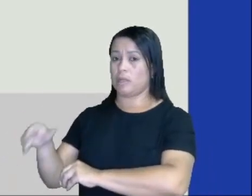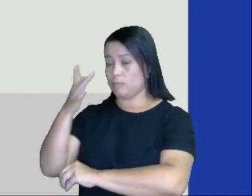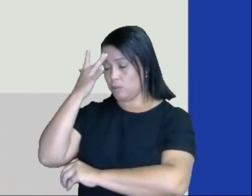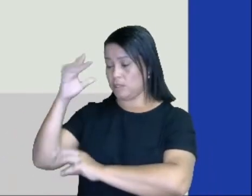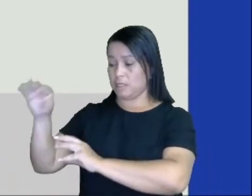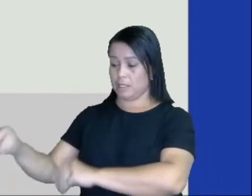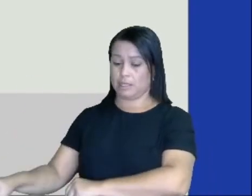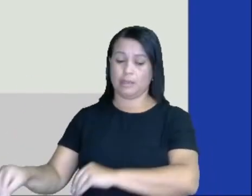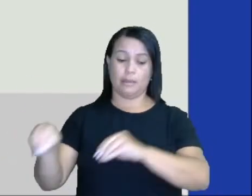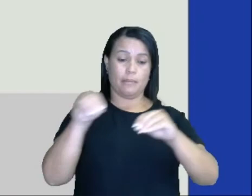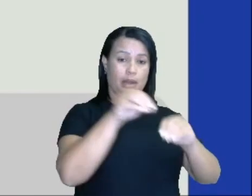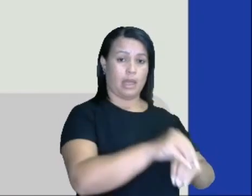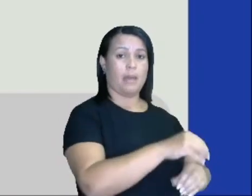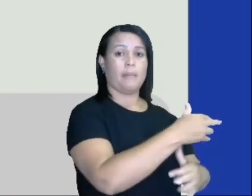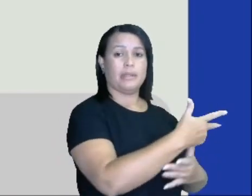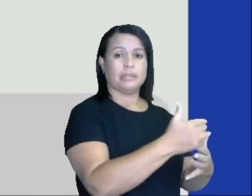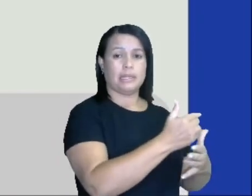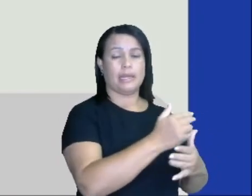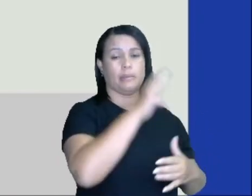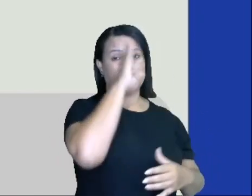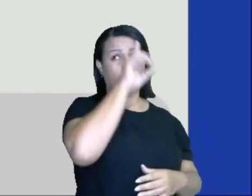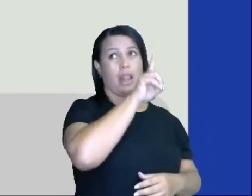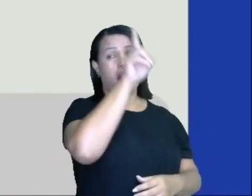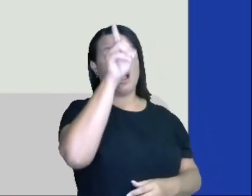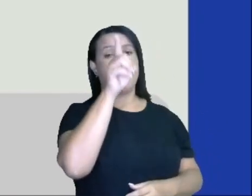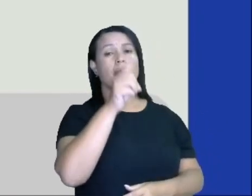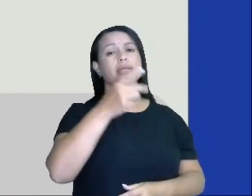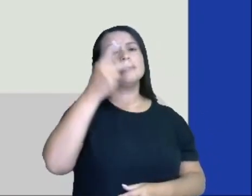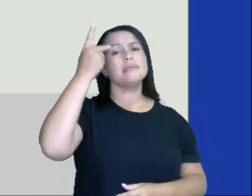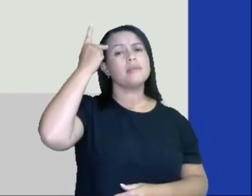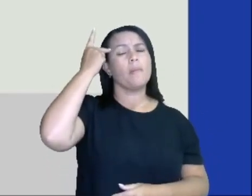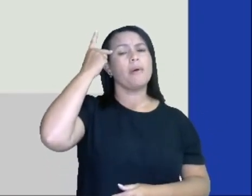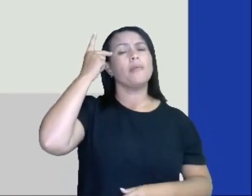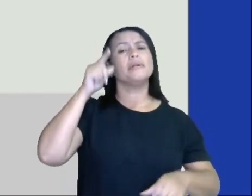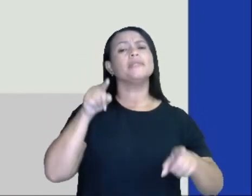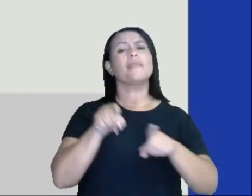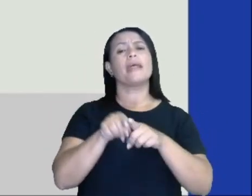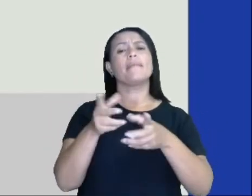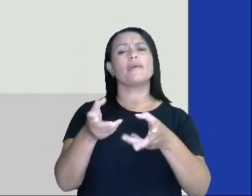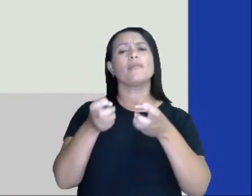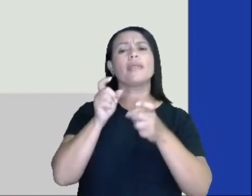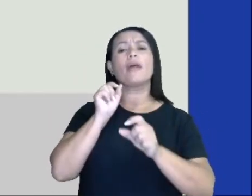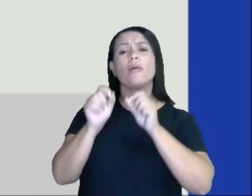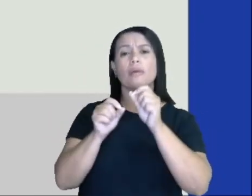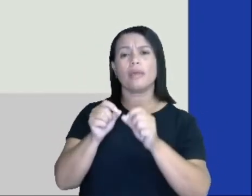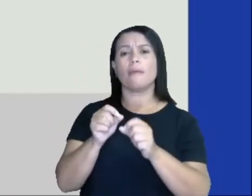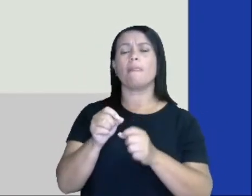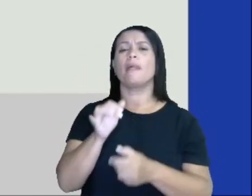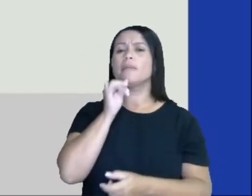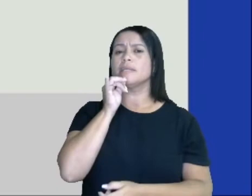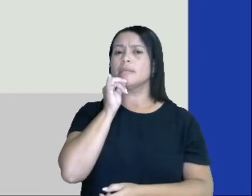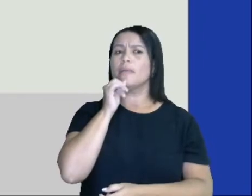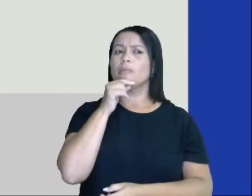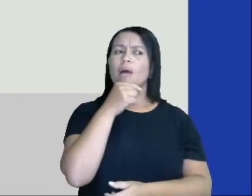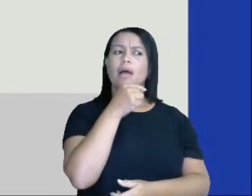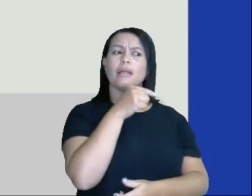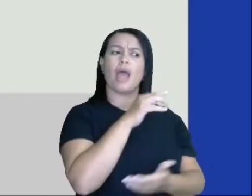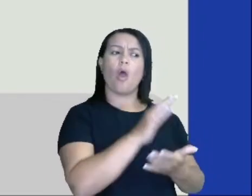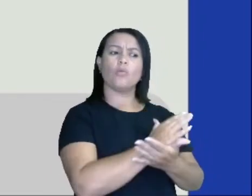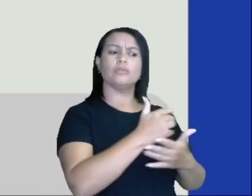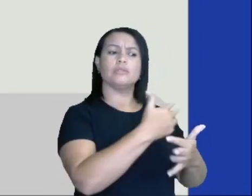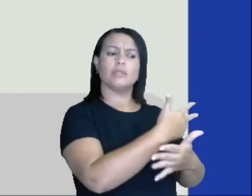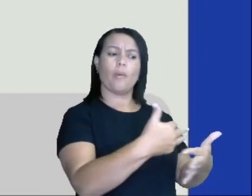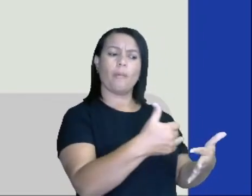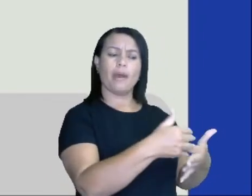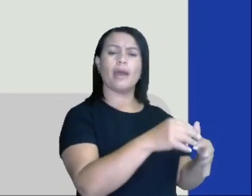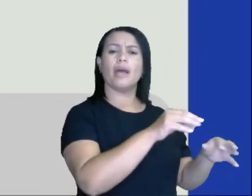rural para a zona urbana, principalmente lá para São Paulo, mas atualmente a gente consegue perceber um êxodo urbano, as pessoas saindo da área